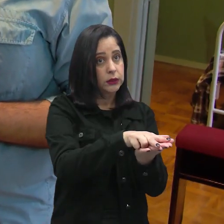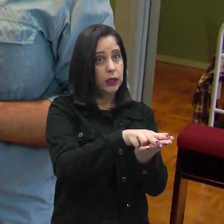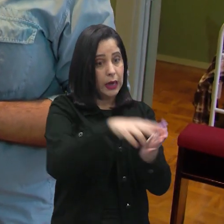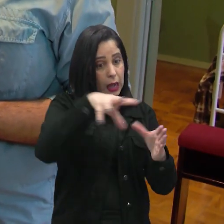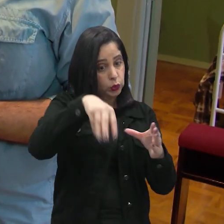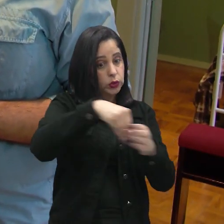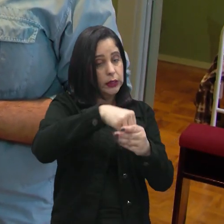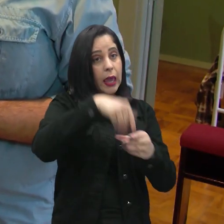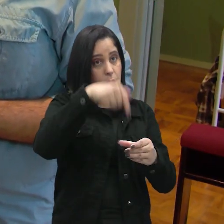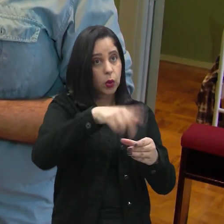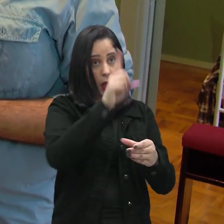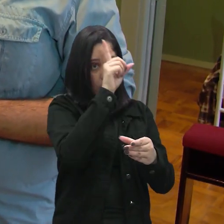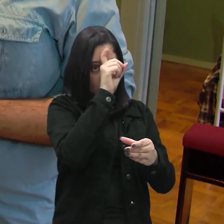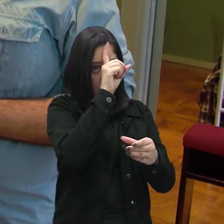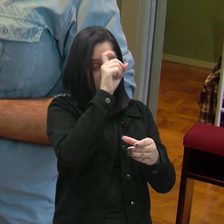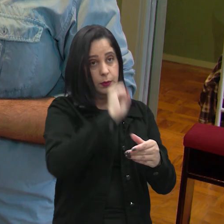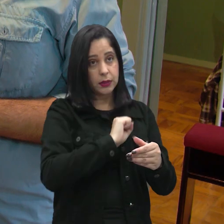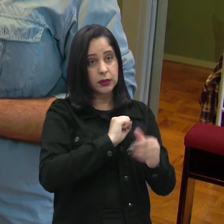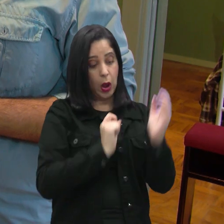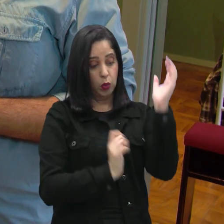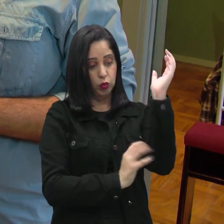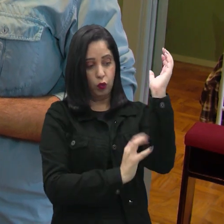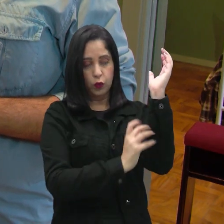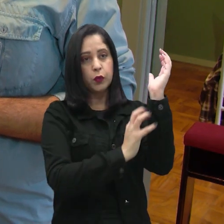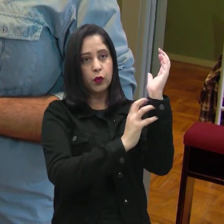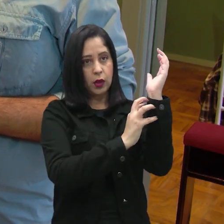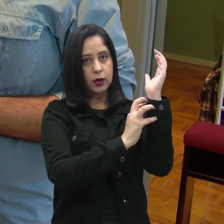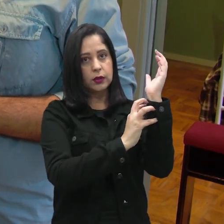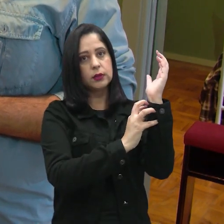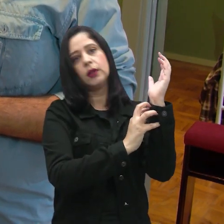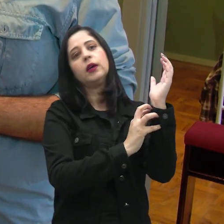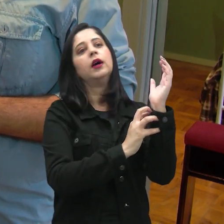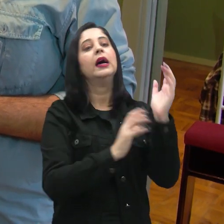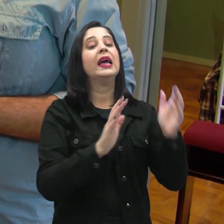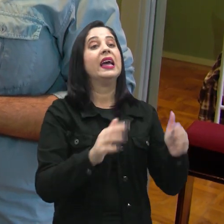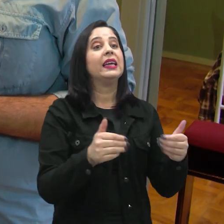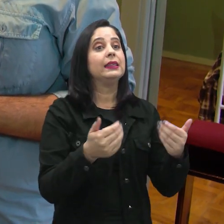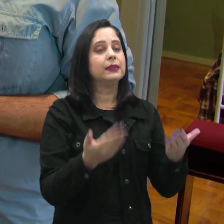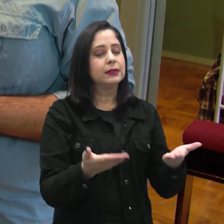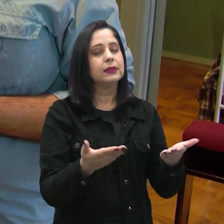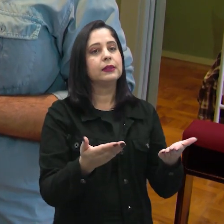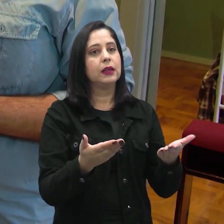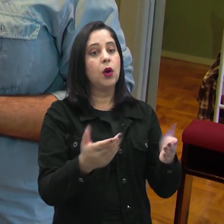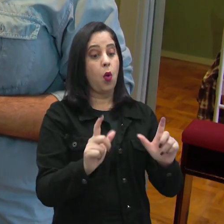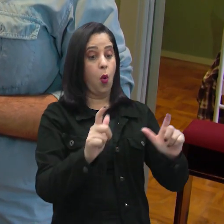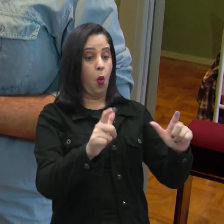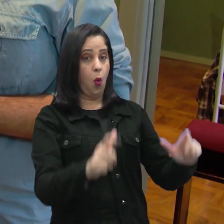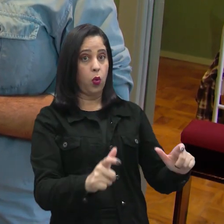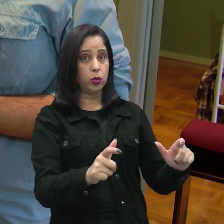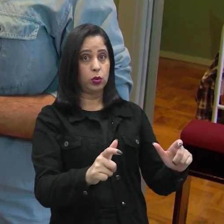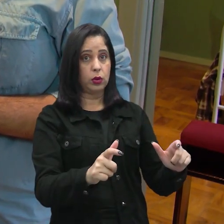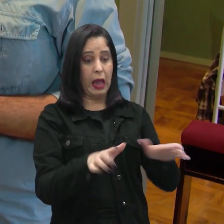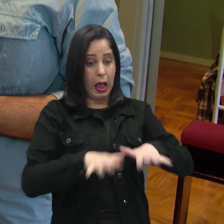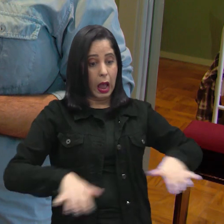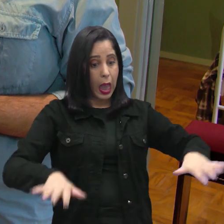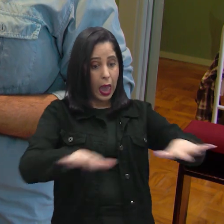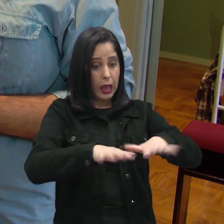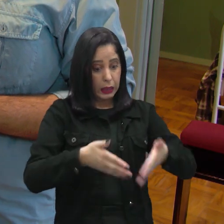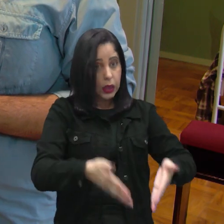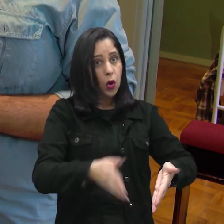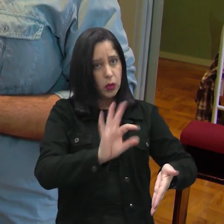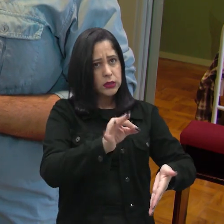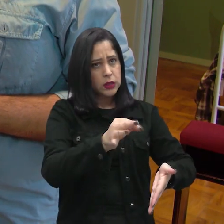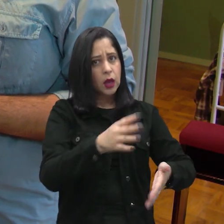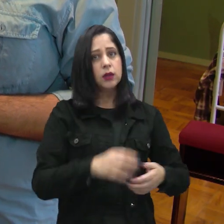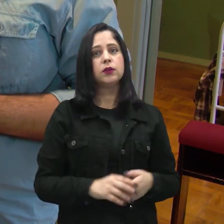nas dependências que hoje são do Parque Vicentina Aranha, na época o sanatório, e esse espaço era justamente este